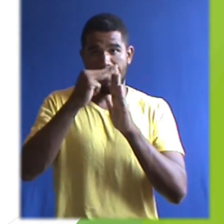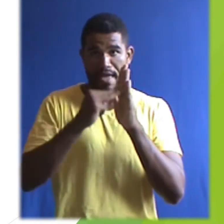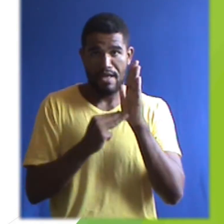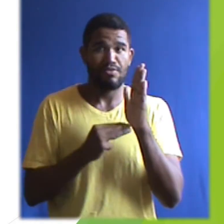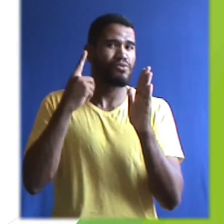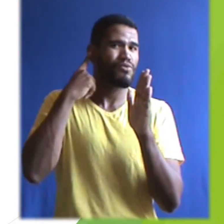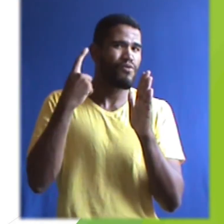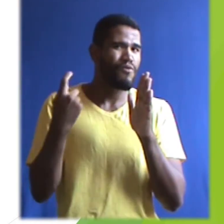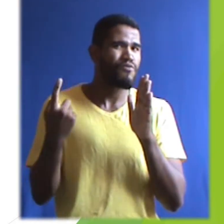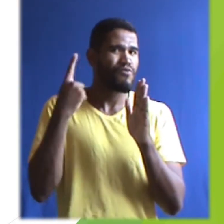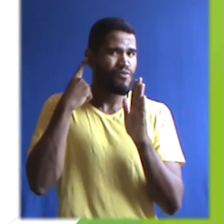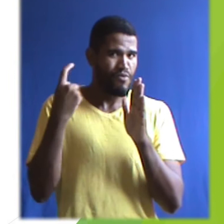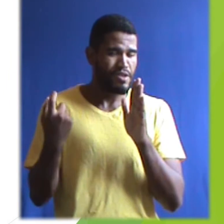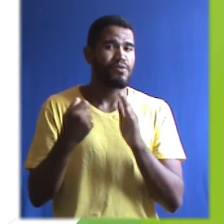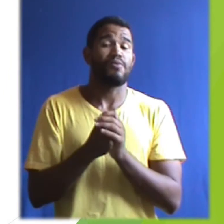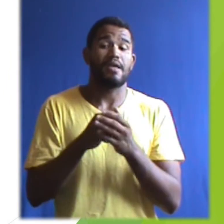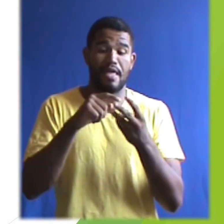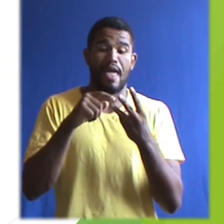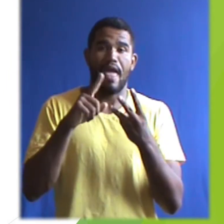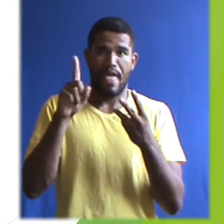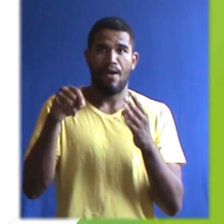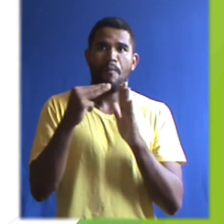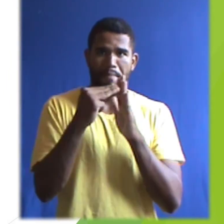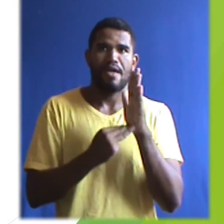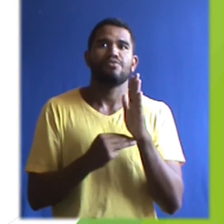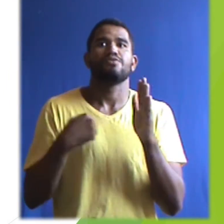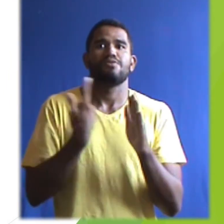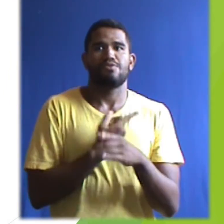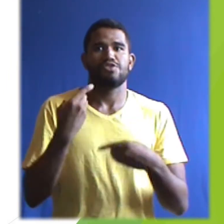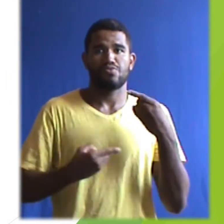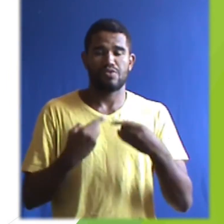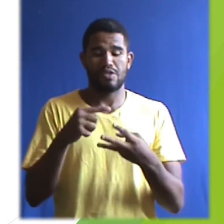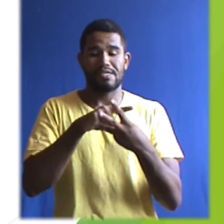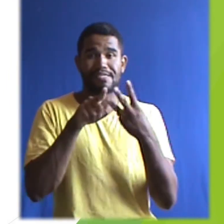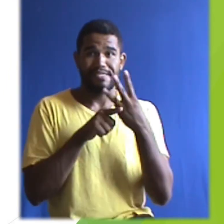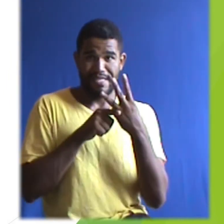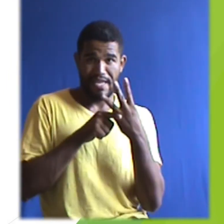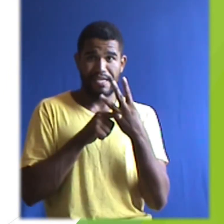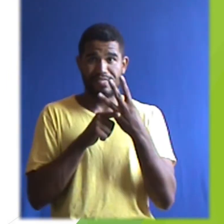métodos que a gente vai acabar discutindo aqui na nossa disciplina de FTM do Ensino de Língua Portuguesa.